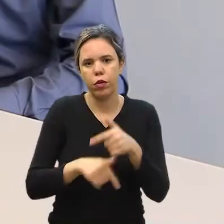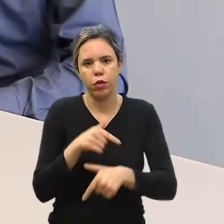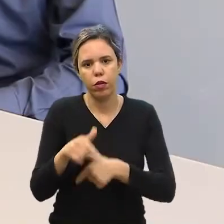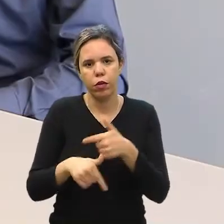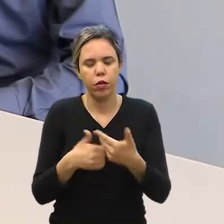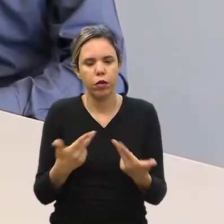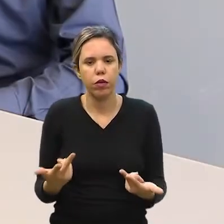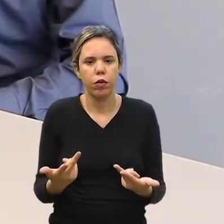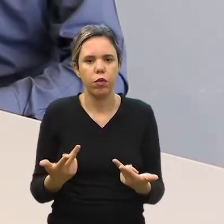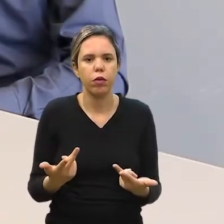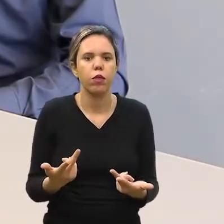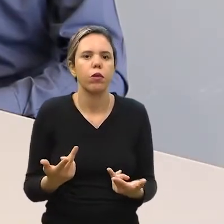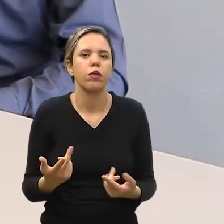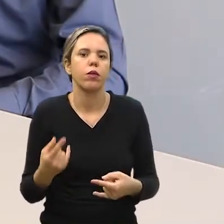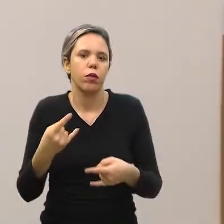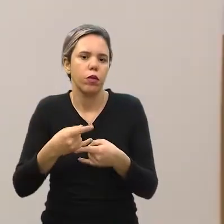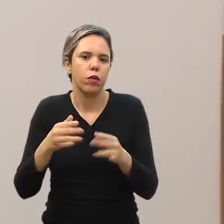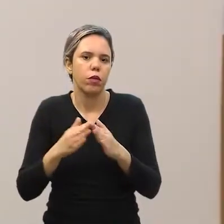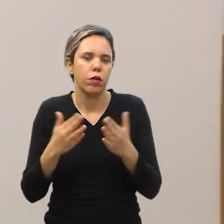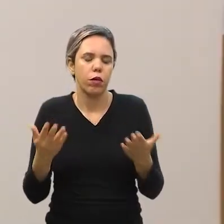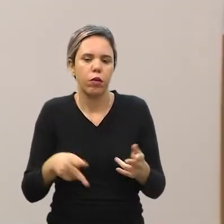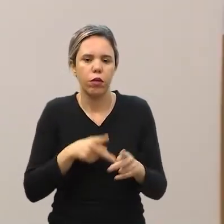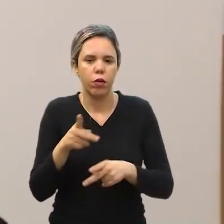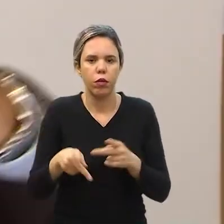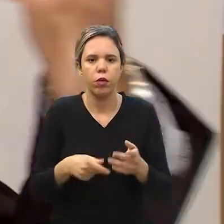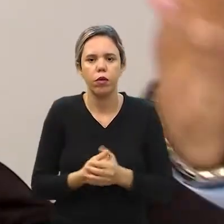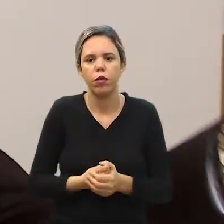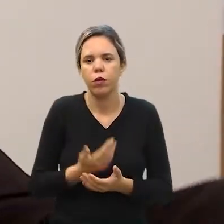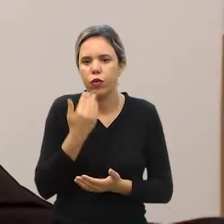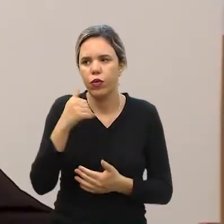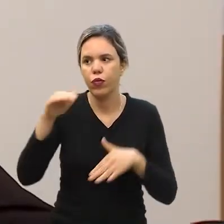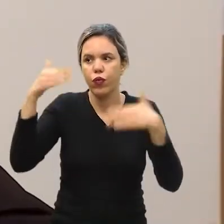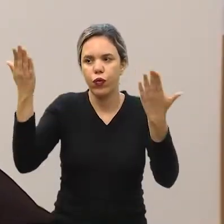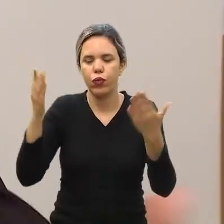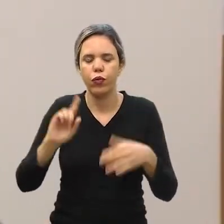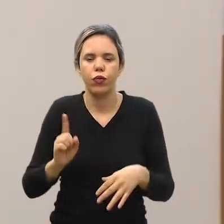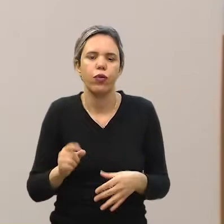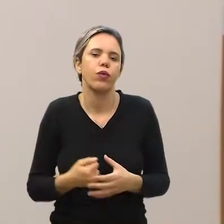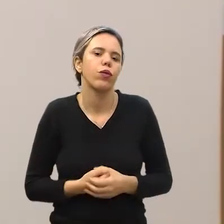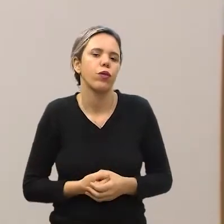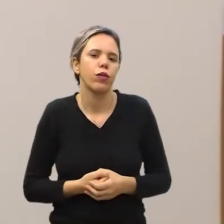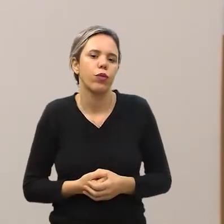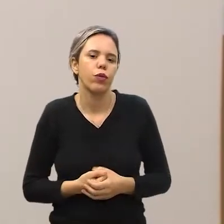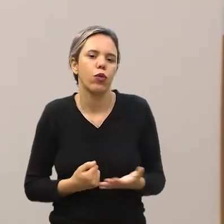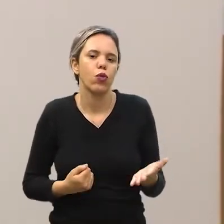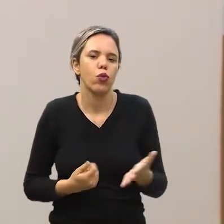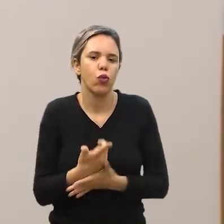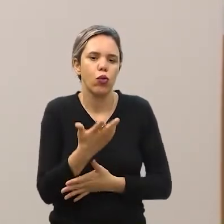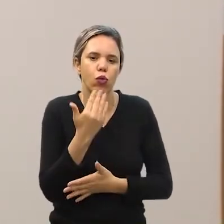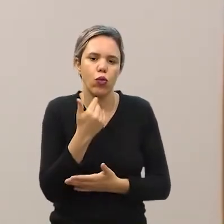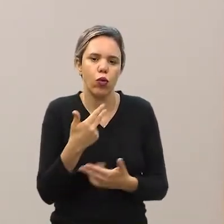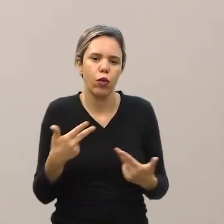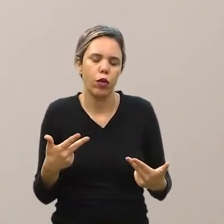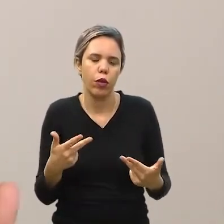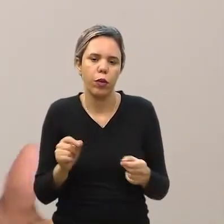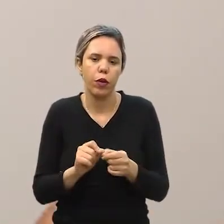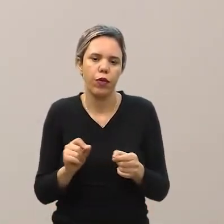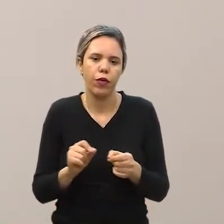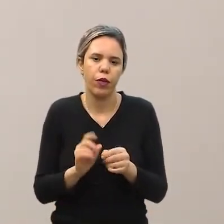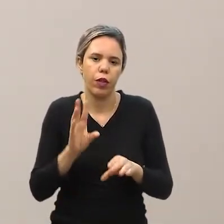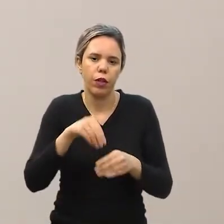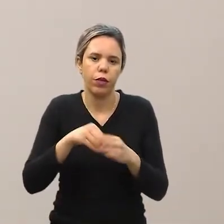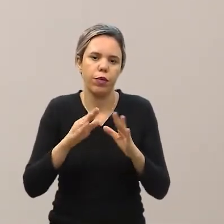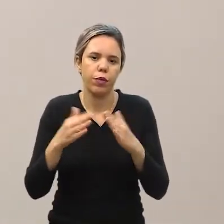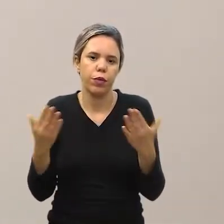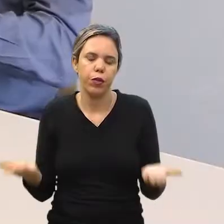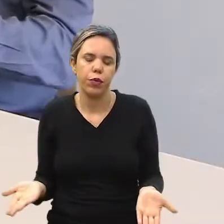de streaming em casa. A pessoa deixou de jantar fora, mas comprou comida para fazer algo dentro